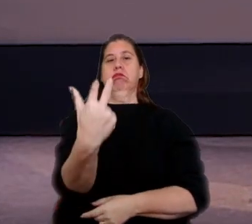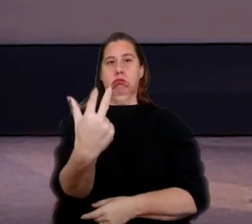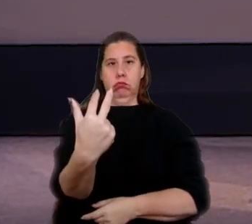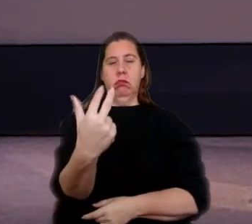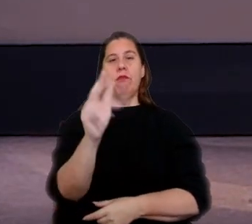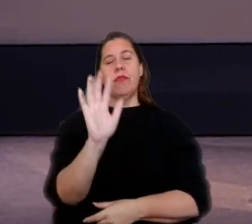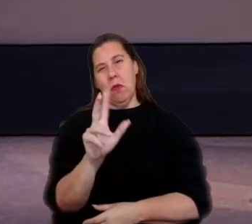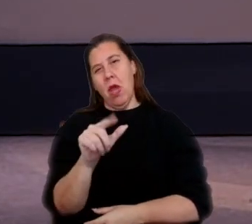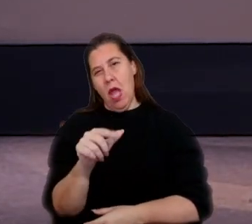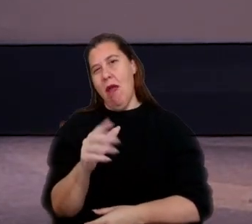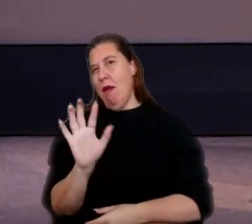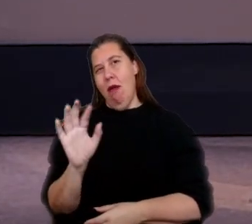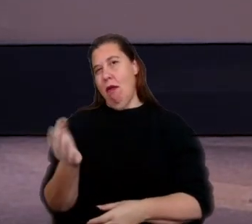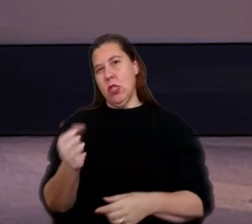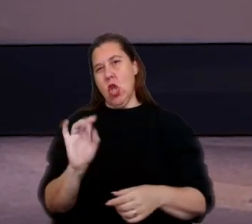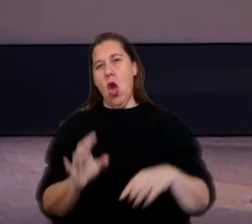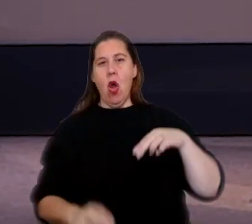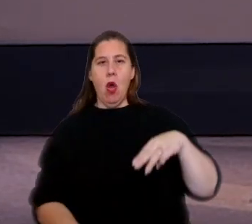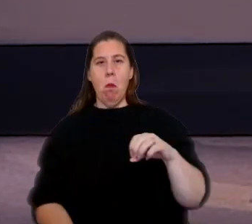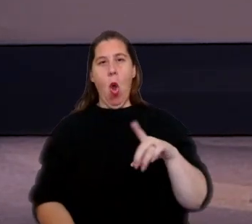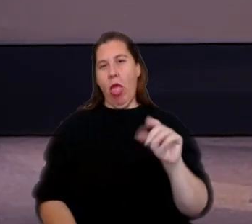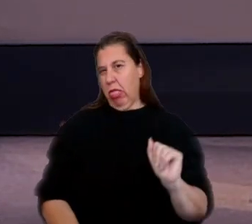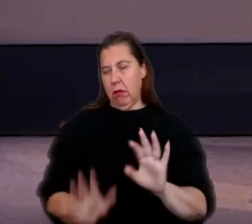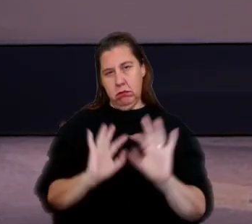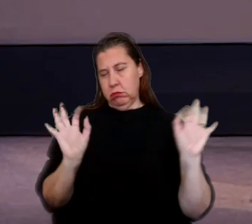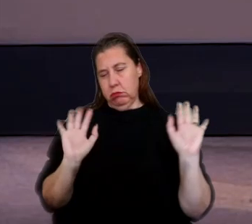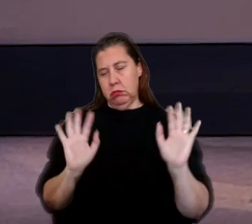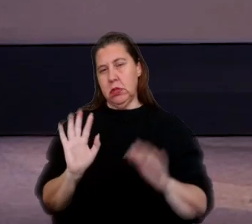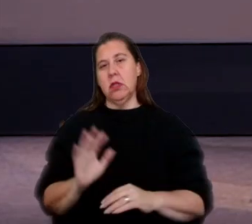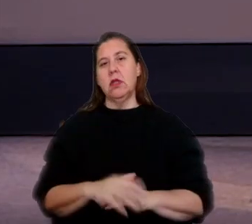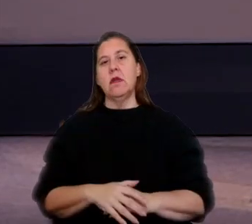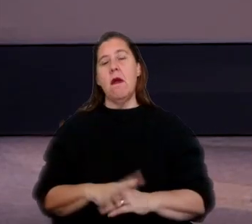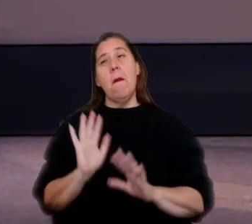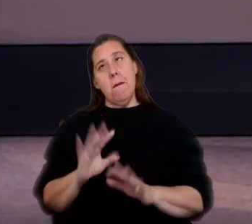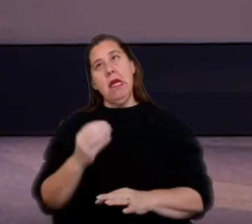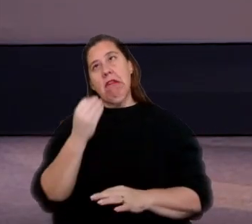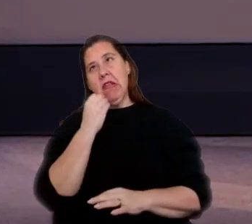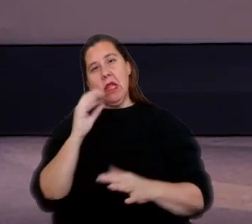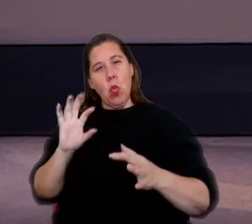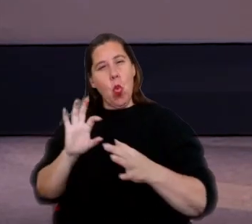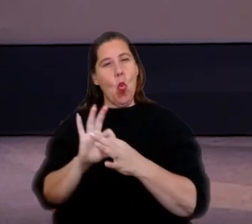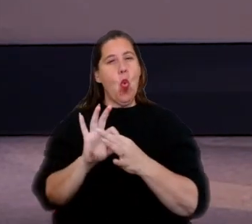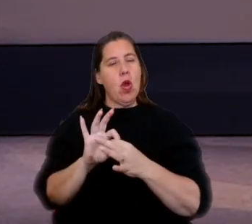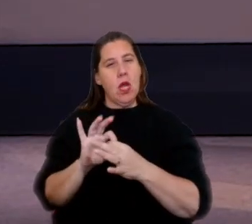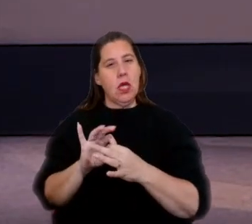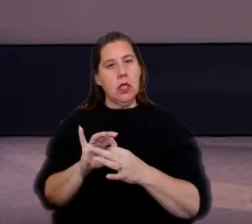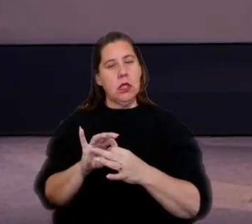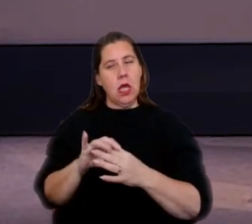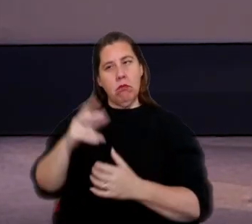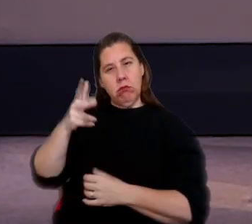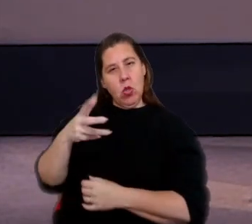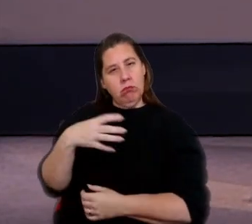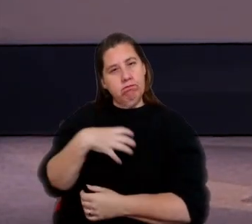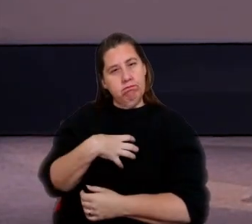olhava diretamente para a câmera. Então, acho que tem um pouco de modismo aí, mas claro que é um filme também que busca se conectar com o espectador desesperadamente. Ele quer